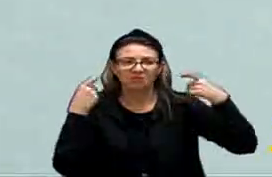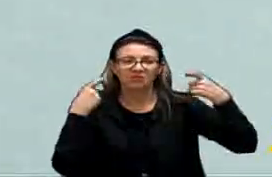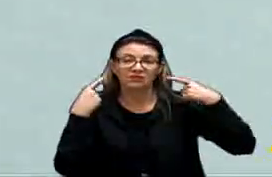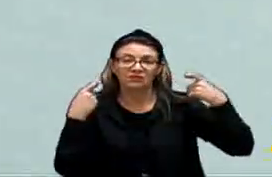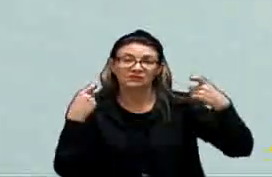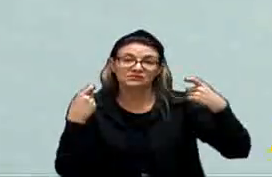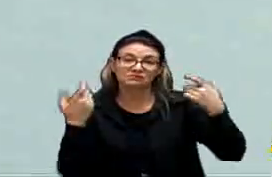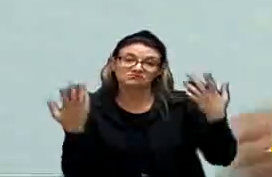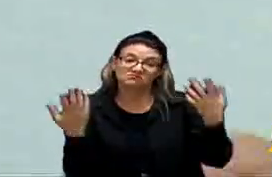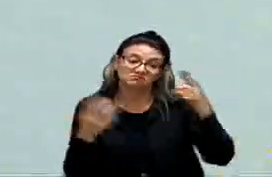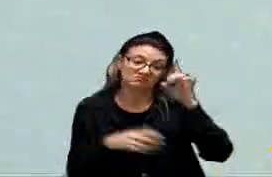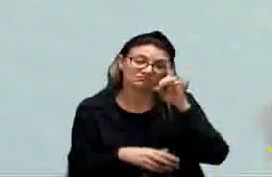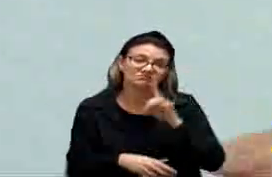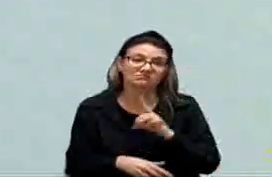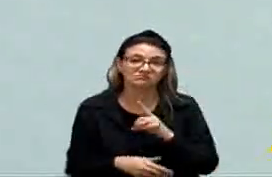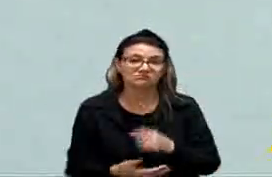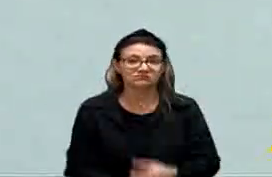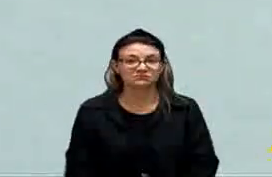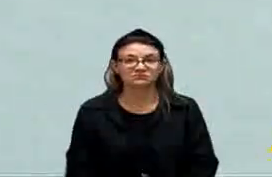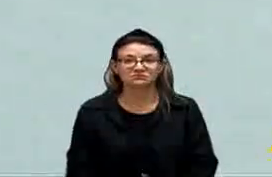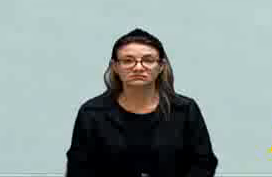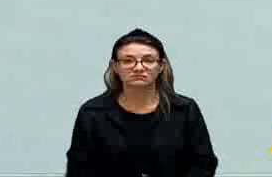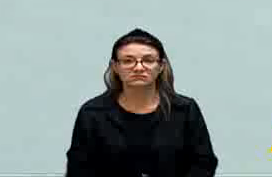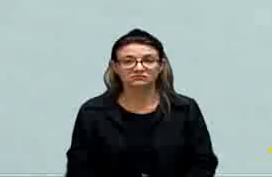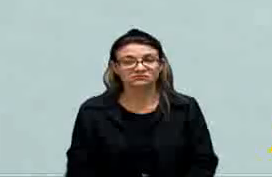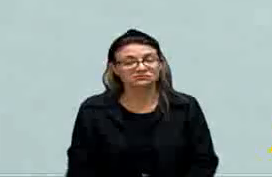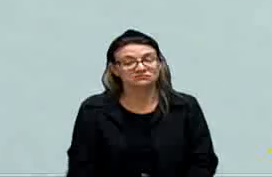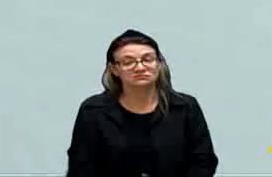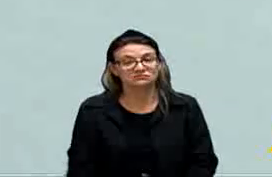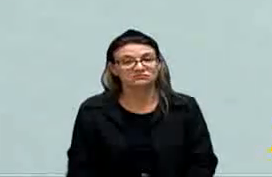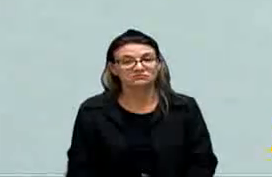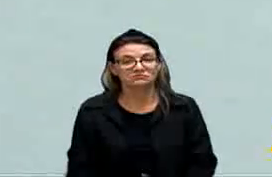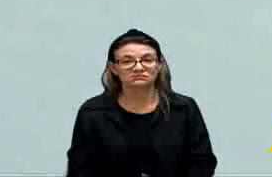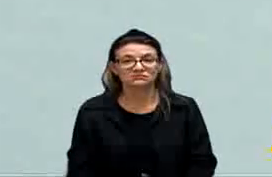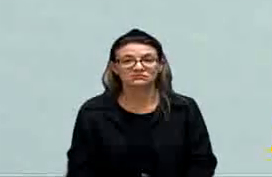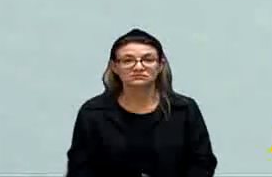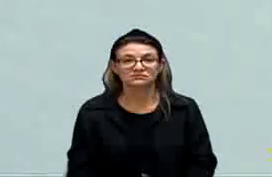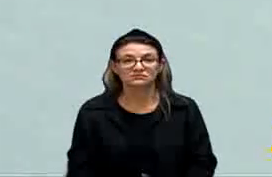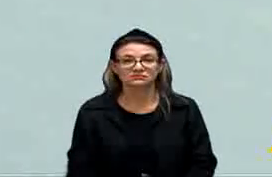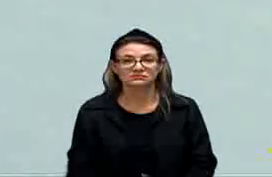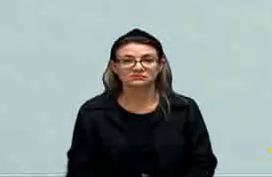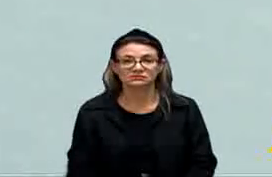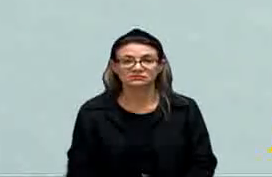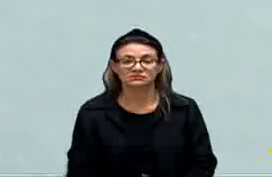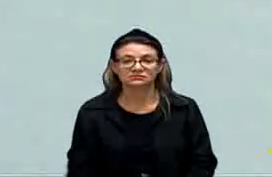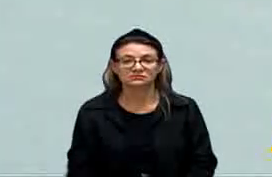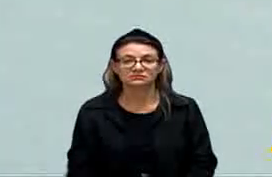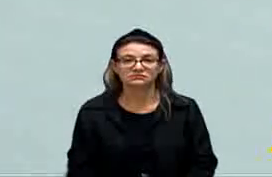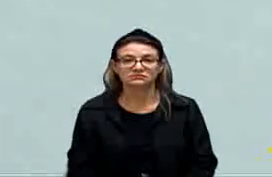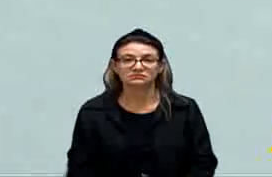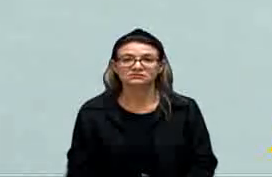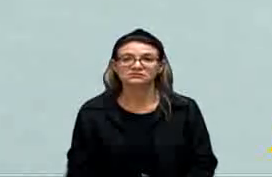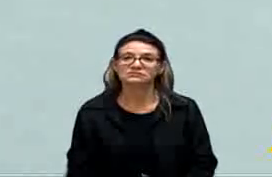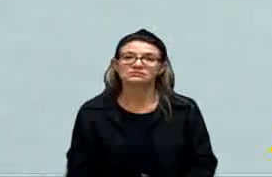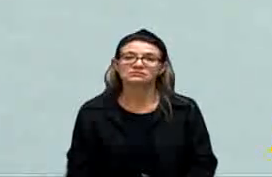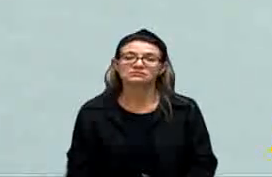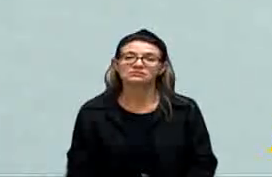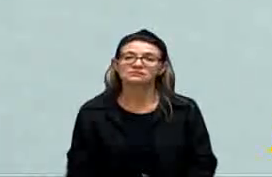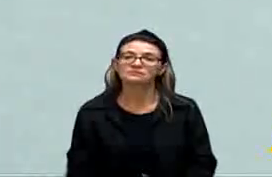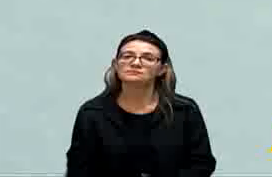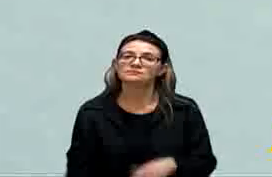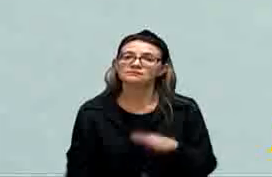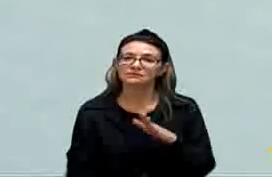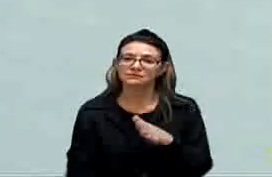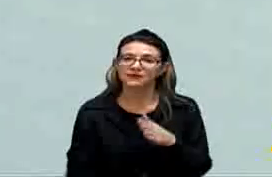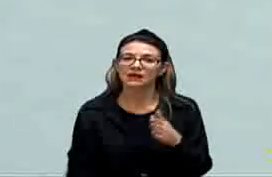chegando na casa de uma pessoa fazendo um barulho Infernal nem Faria nem entraria agora na